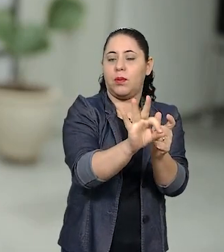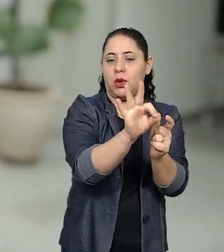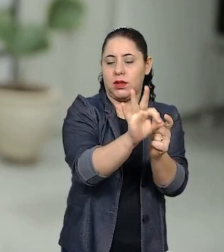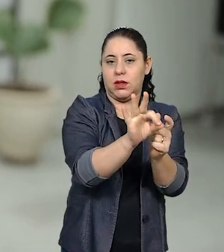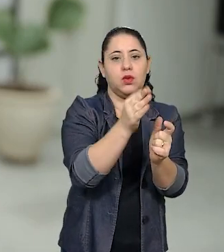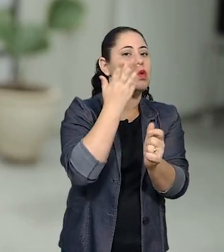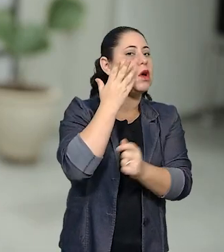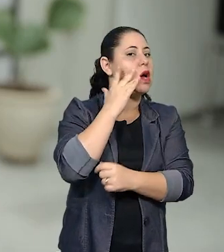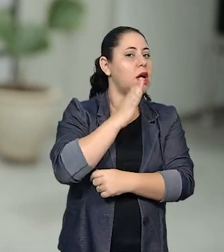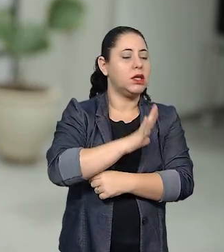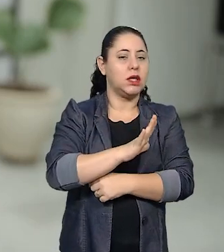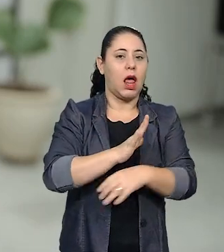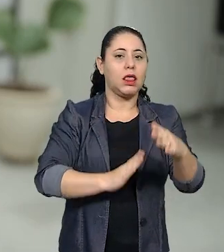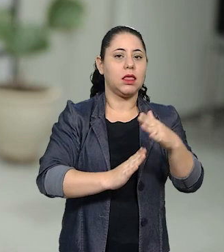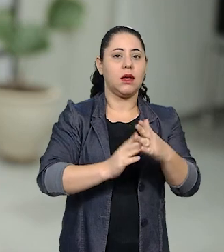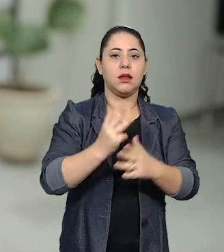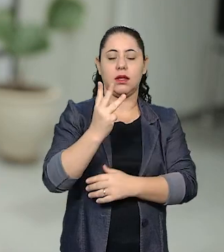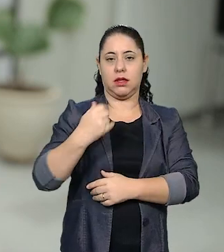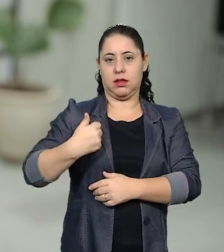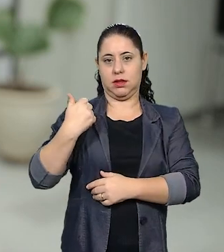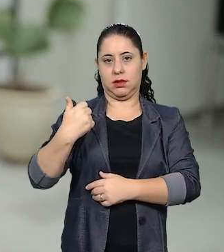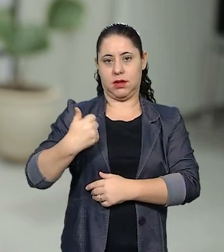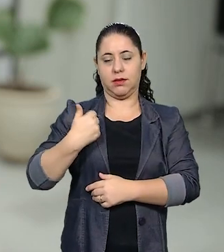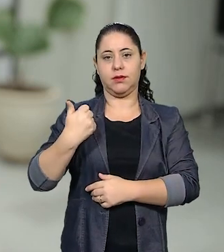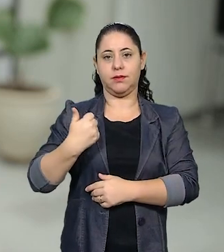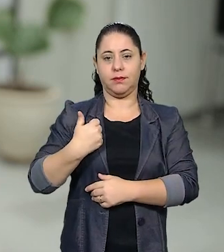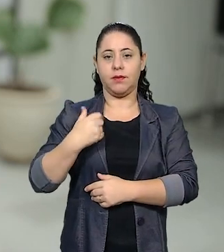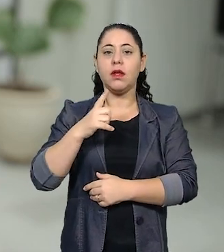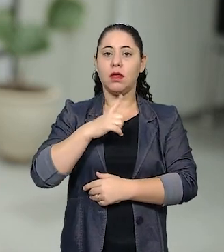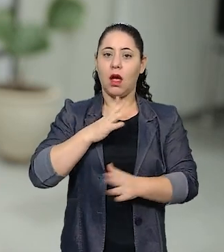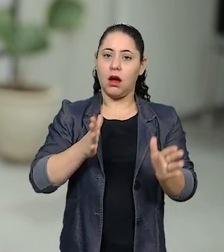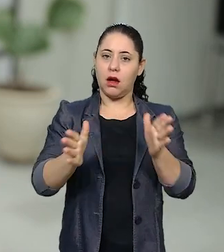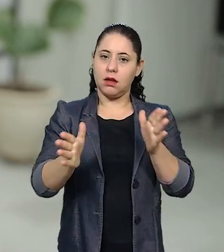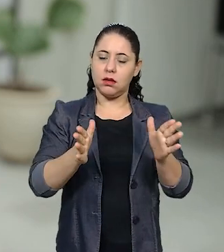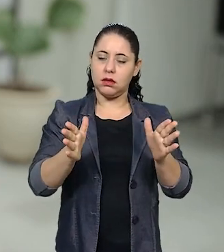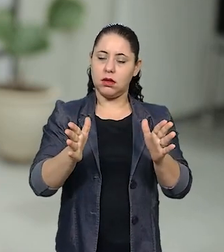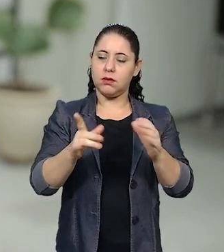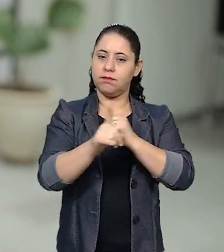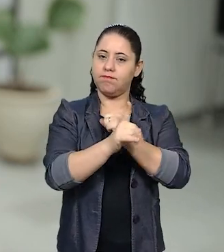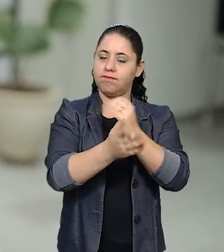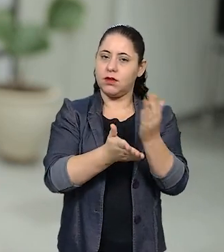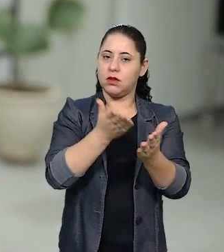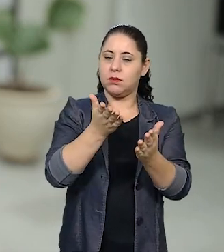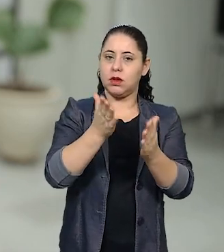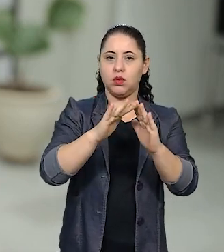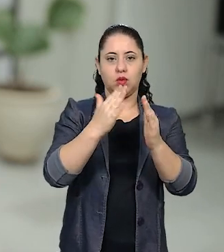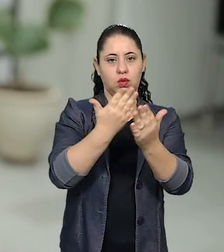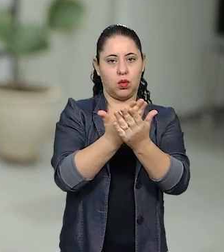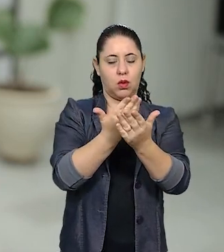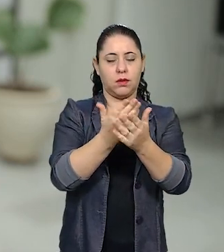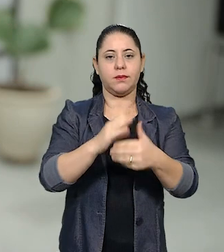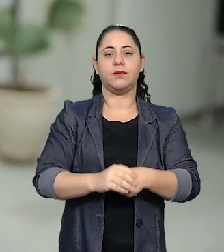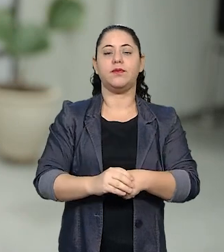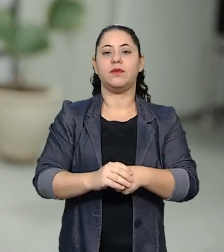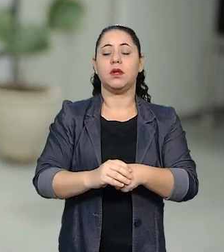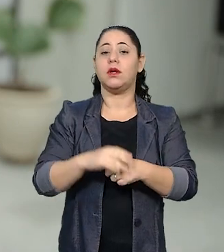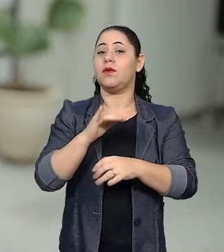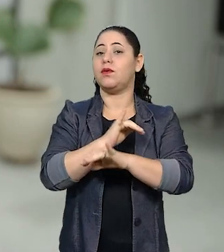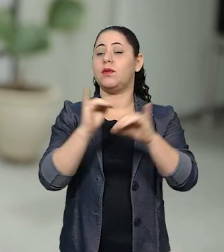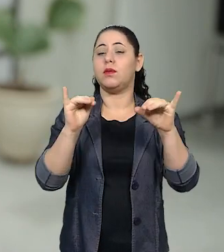ocupam esses espaços. Entre as famílias mais pobres, menos de 25% das crianças de